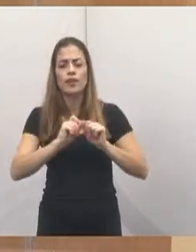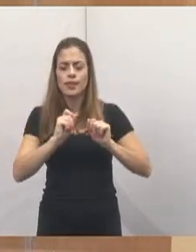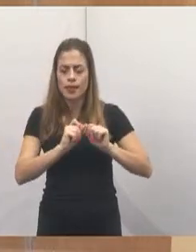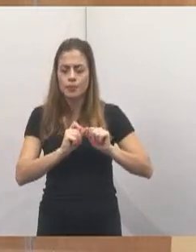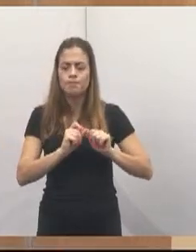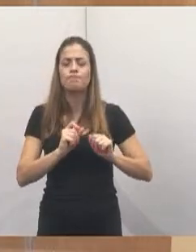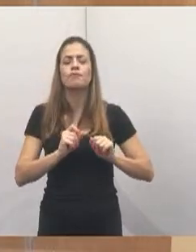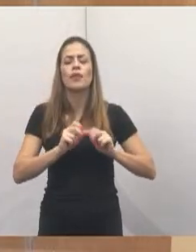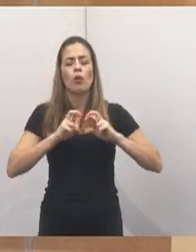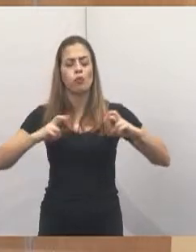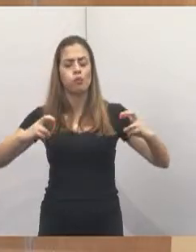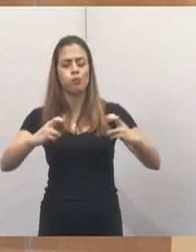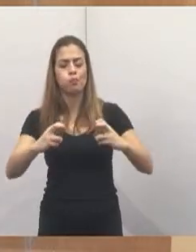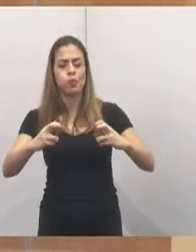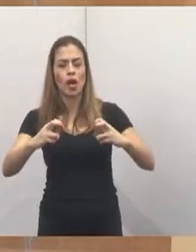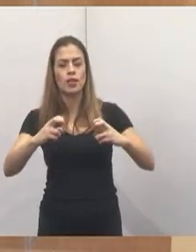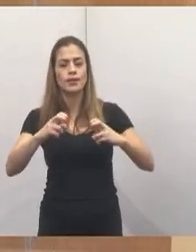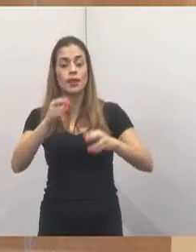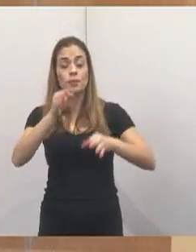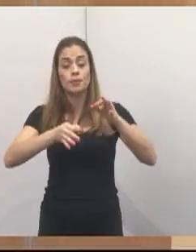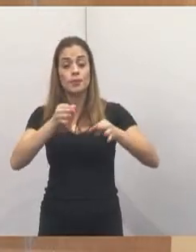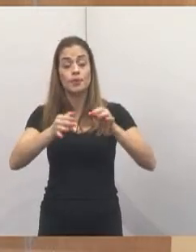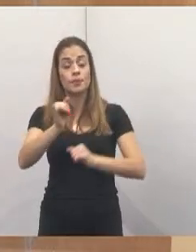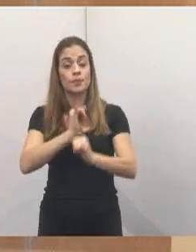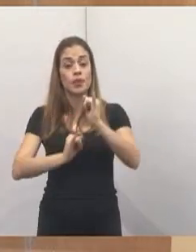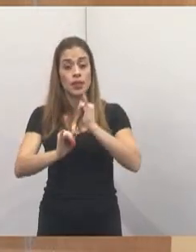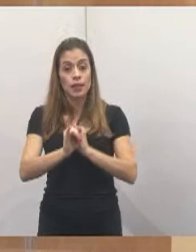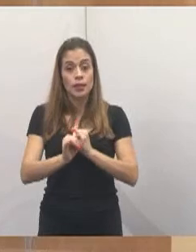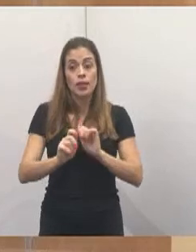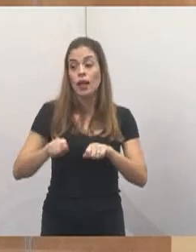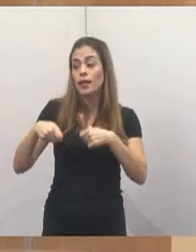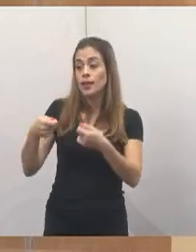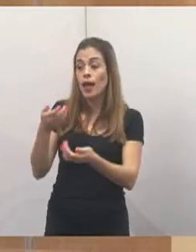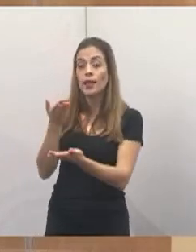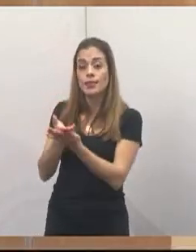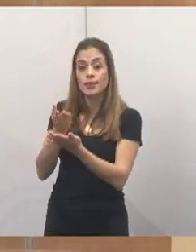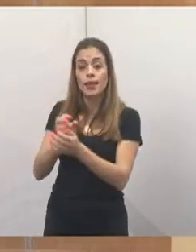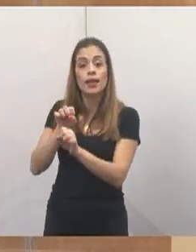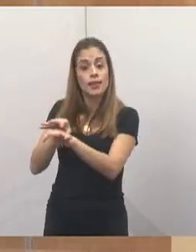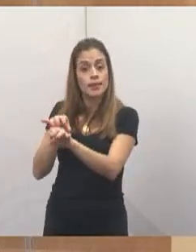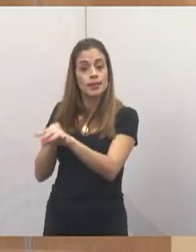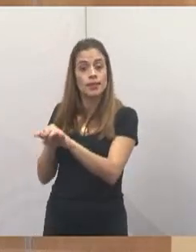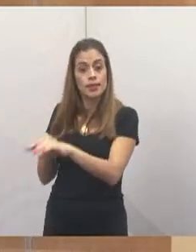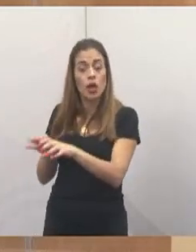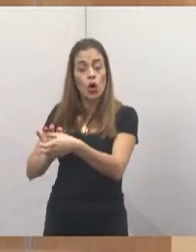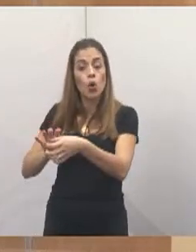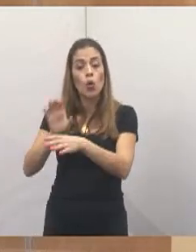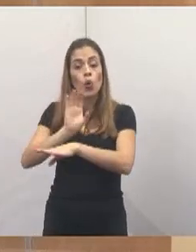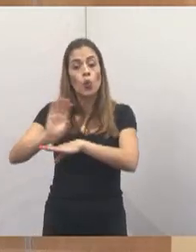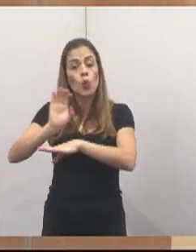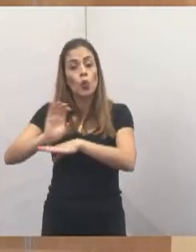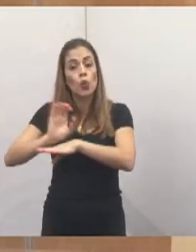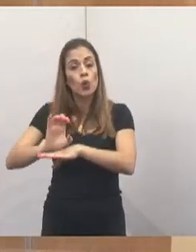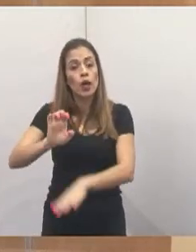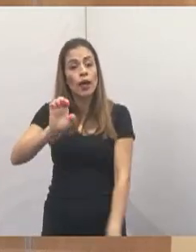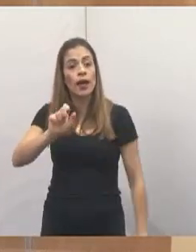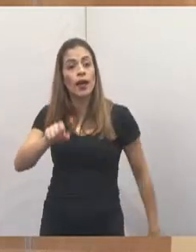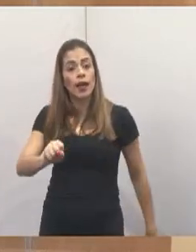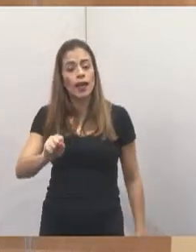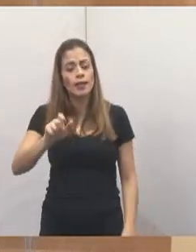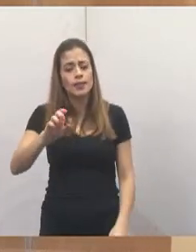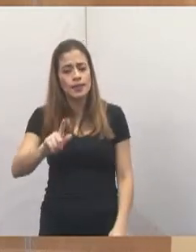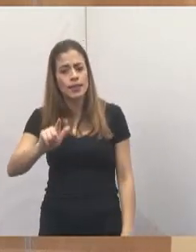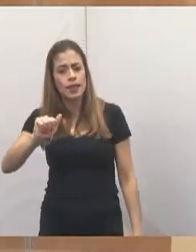salubre para ele trabalhar. Nós damos para o advogado o conhecimento através do nosso curso da ESA, que foi muito bem ministrado até o mês passado agora com o